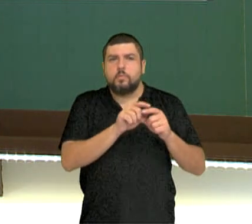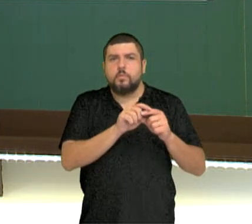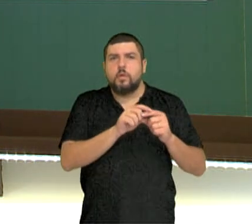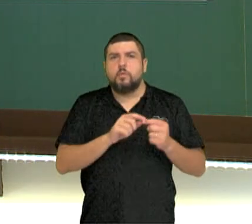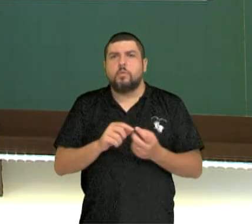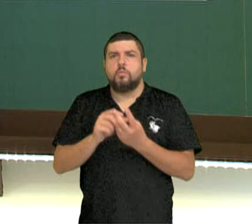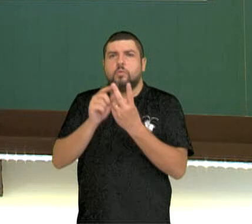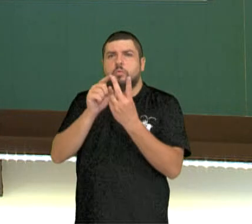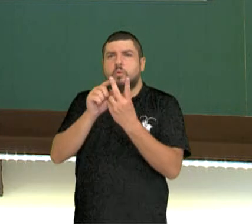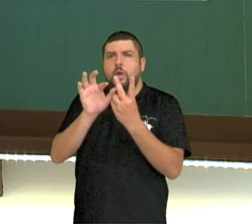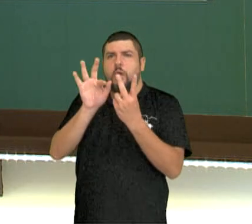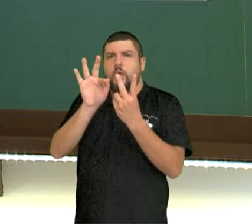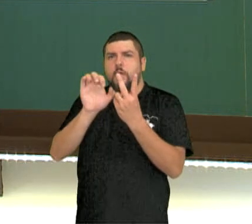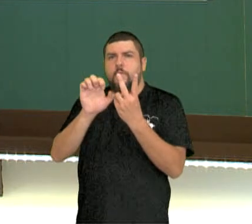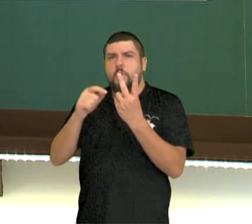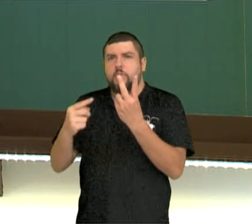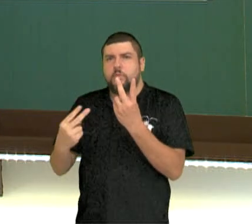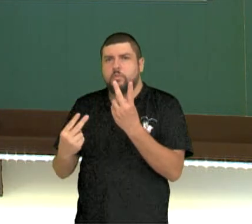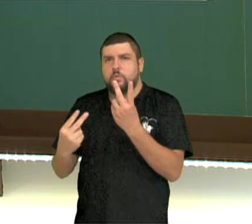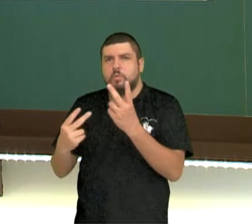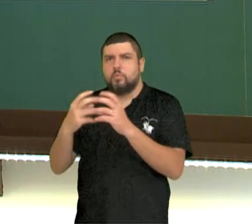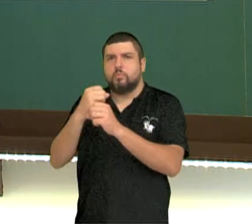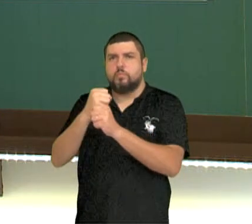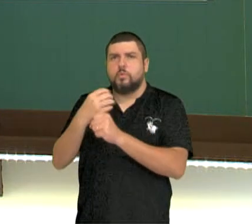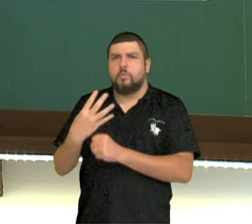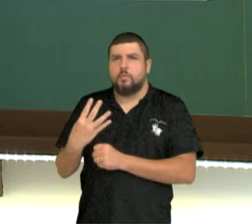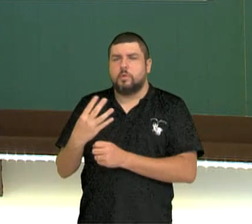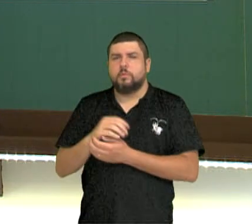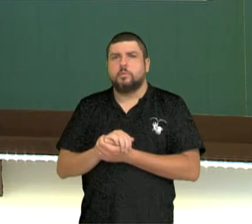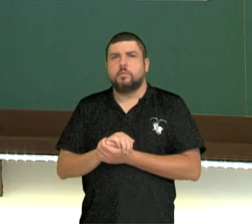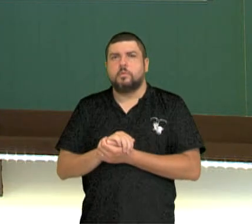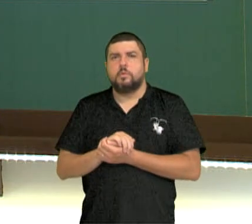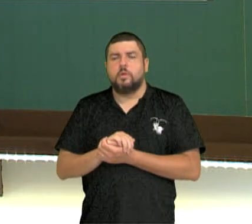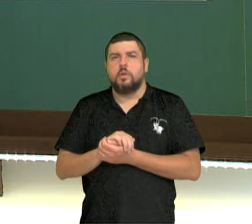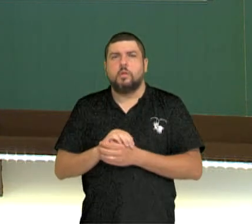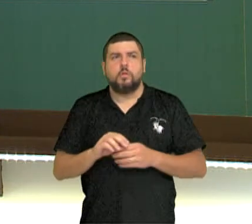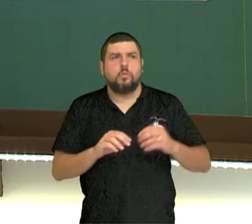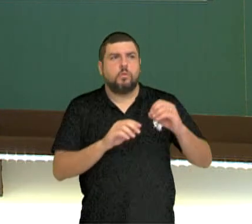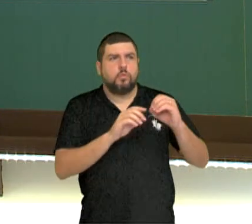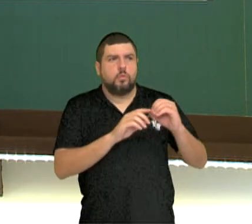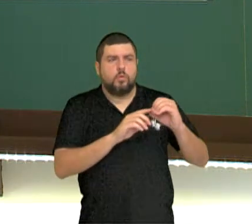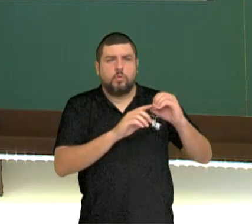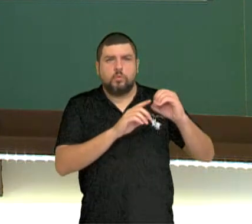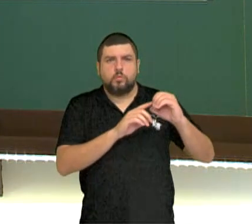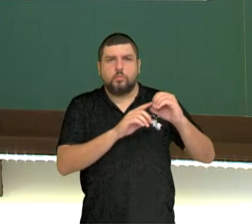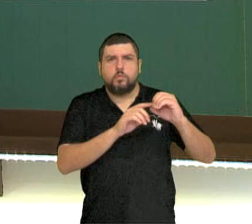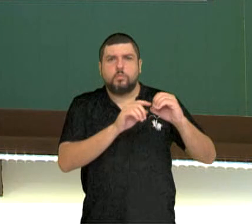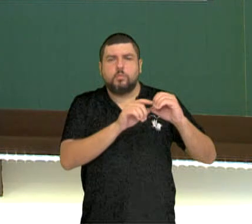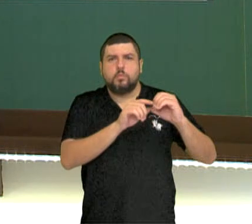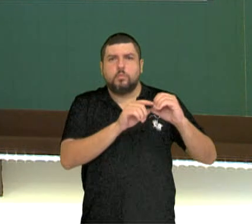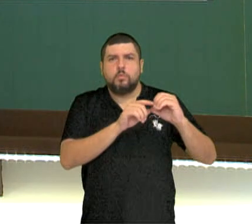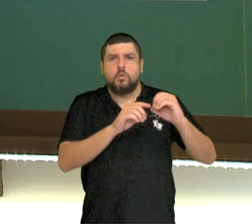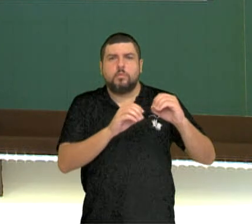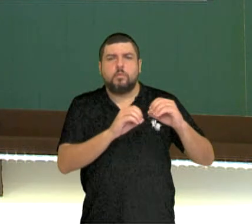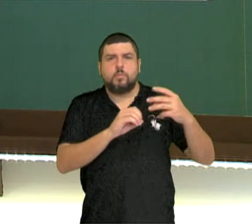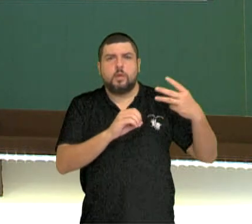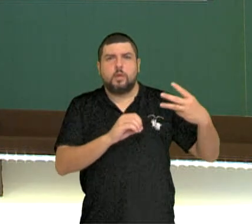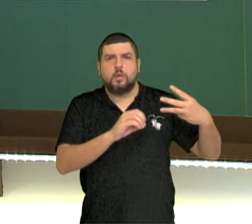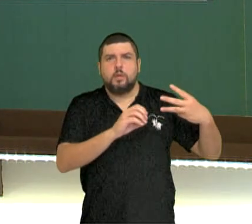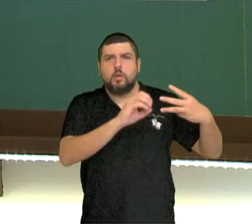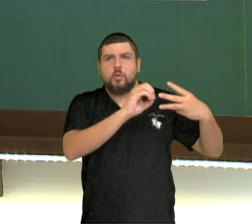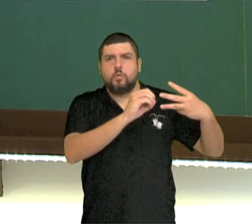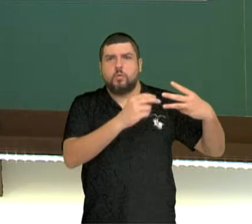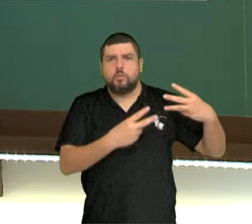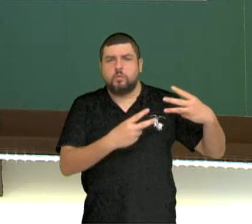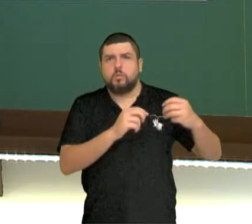no produto. E nós temos 6 átomos de oxigênio. Aqui, 3 vezes